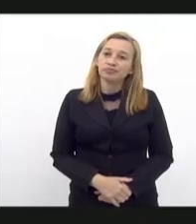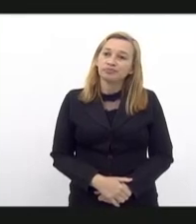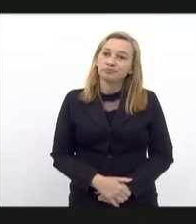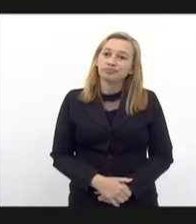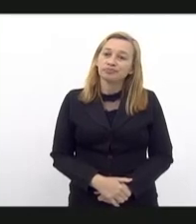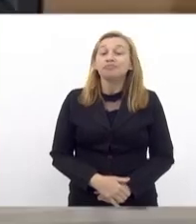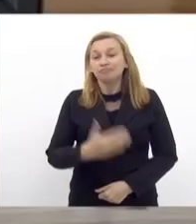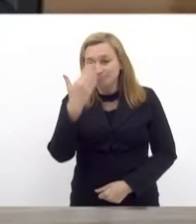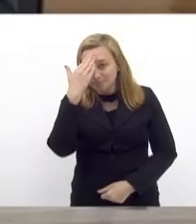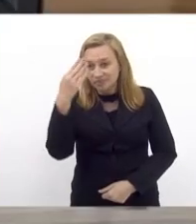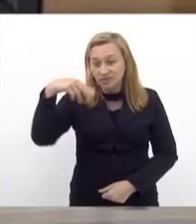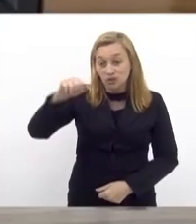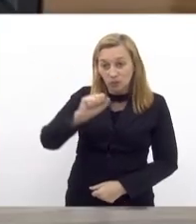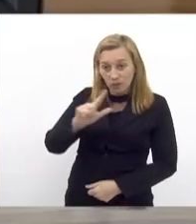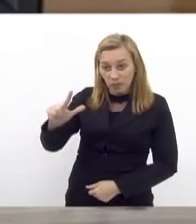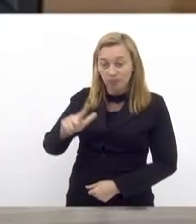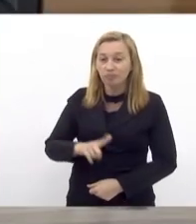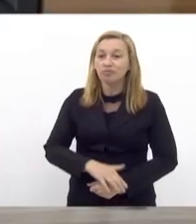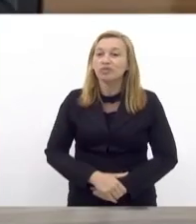Obrigado, Noel.